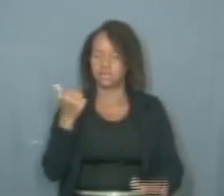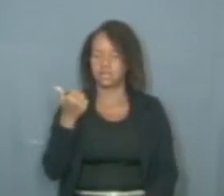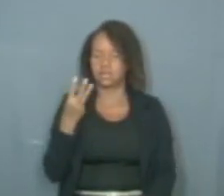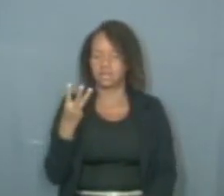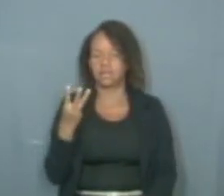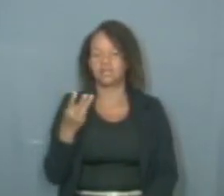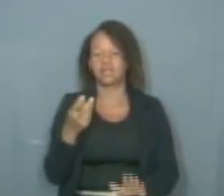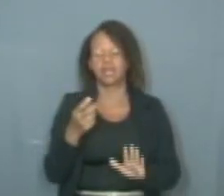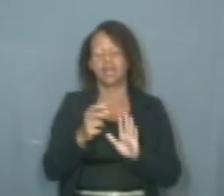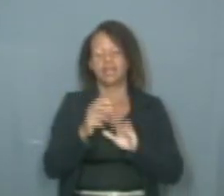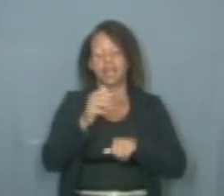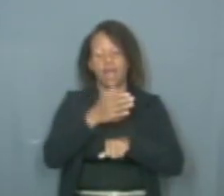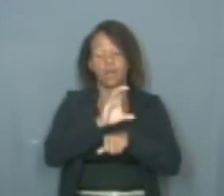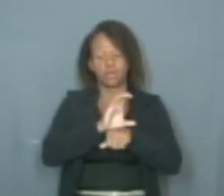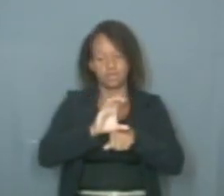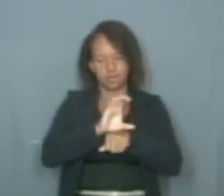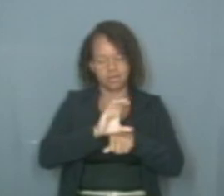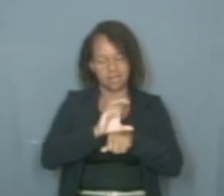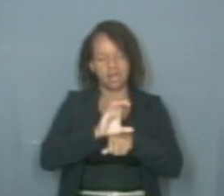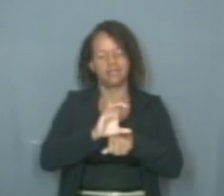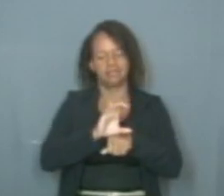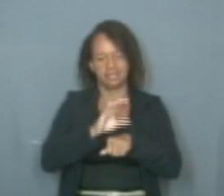artigo 7º da Constituição Federal de